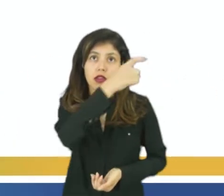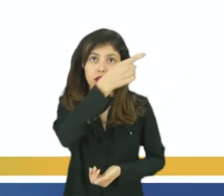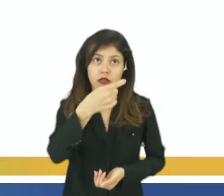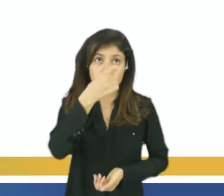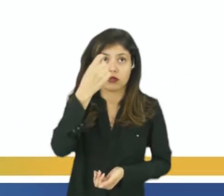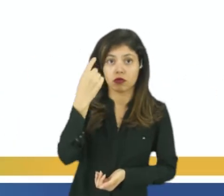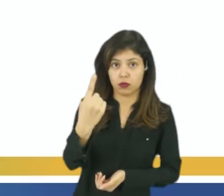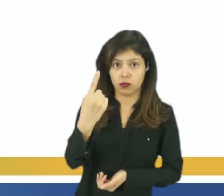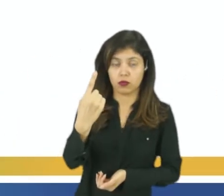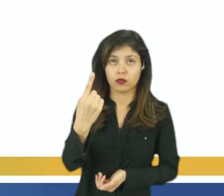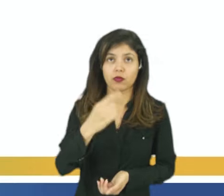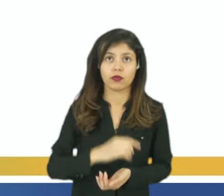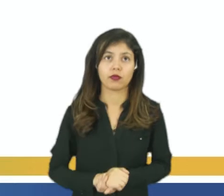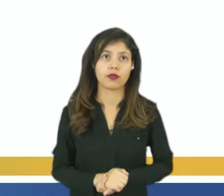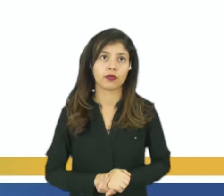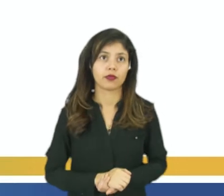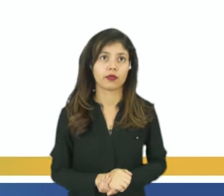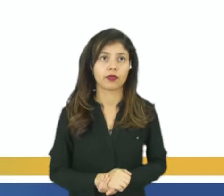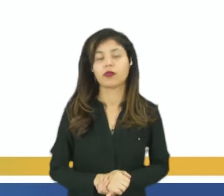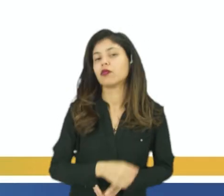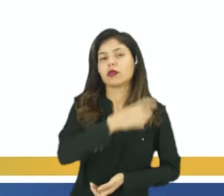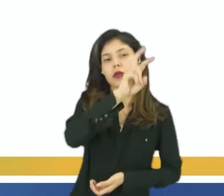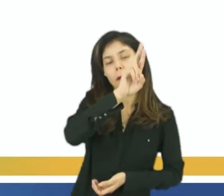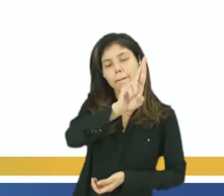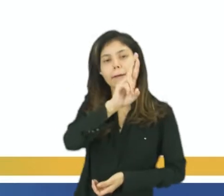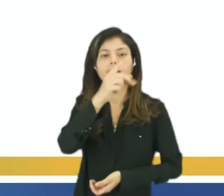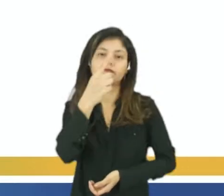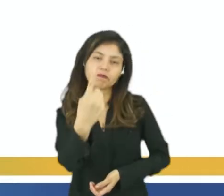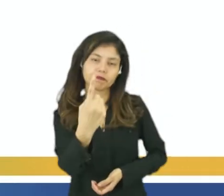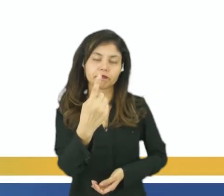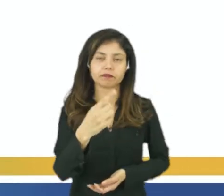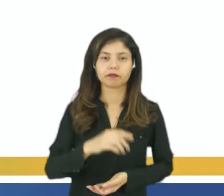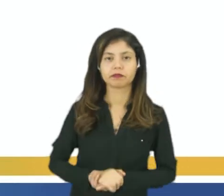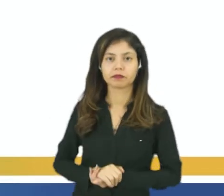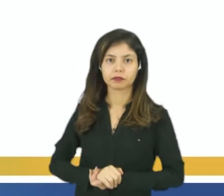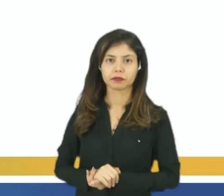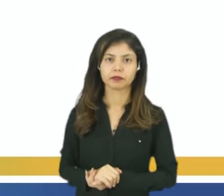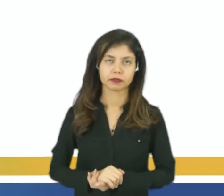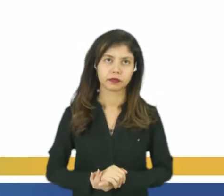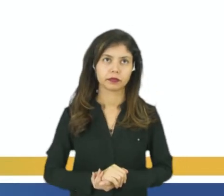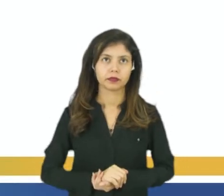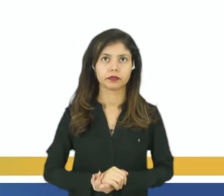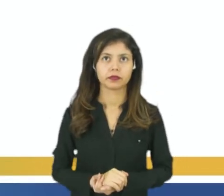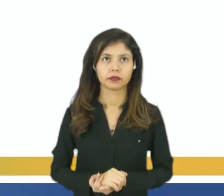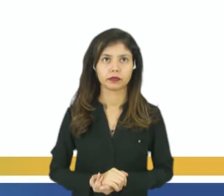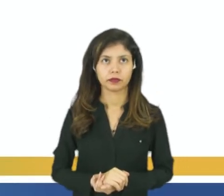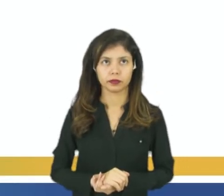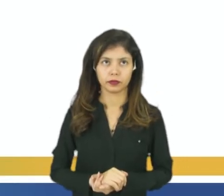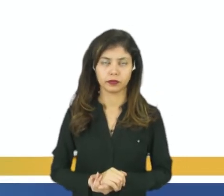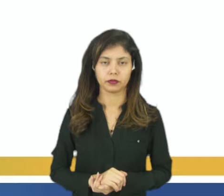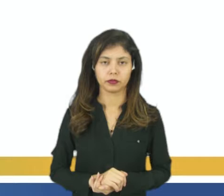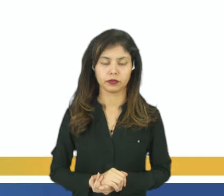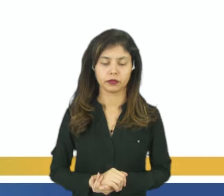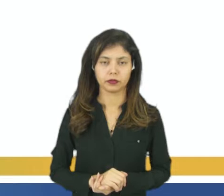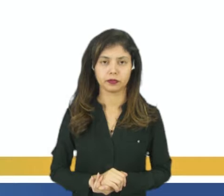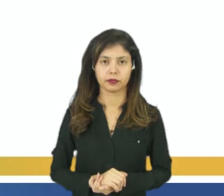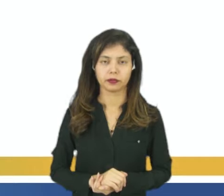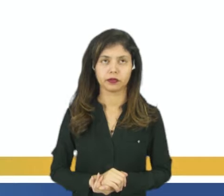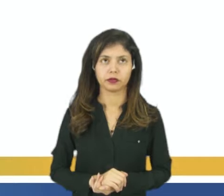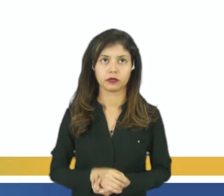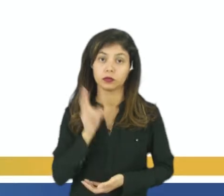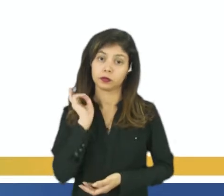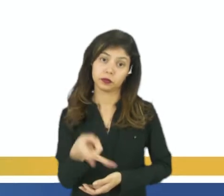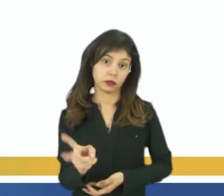se o meu x índice 1 for igual a o R índice 1.